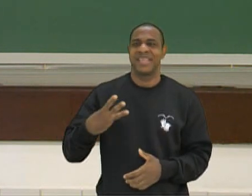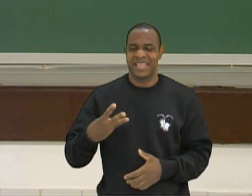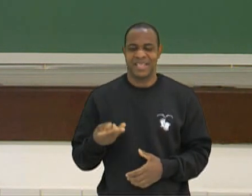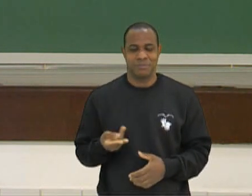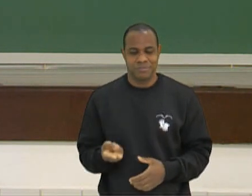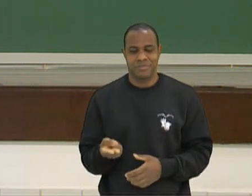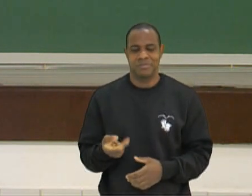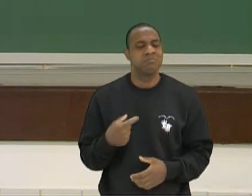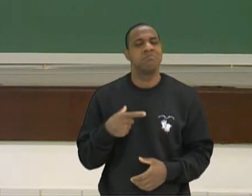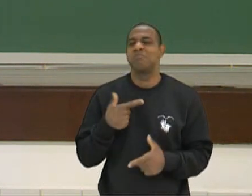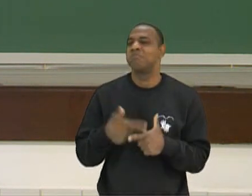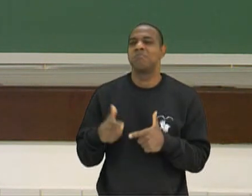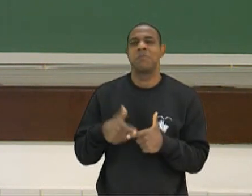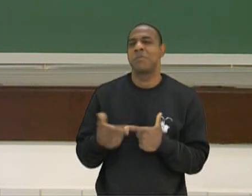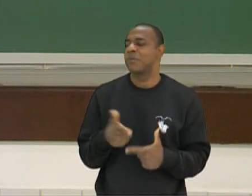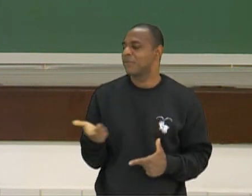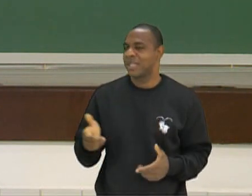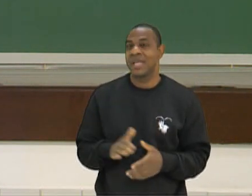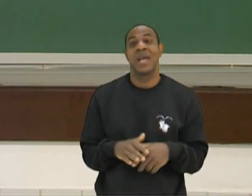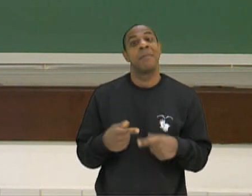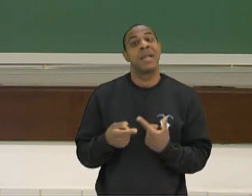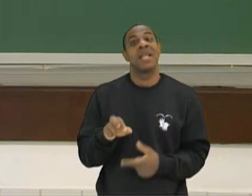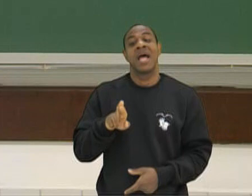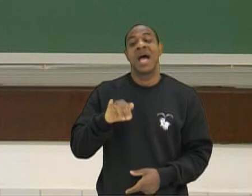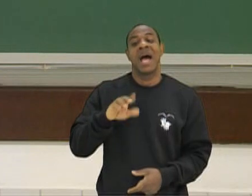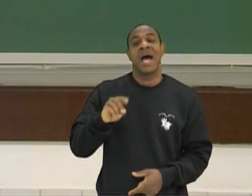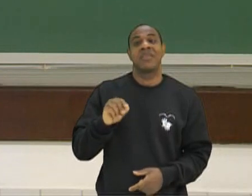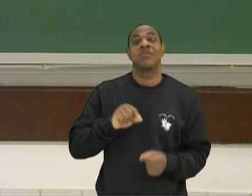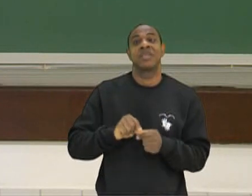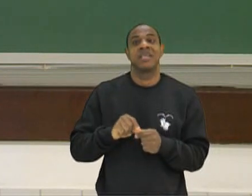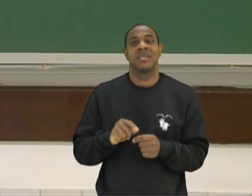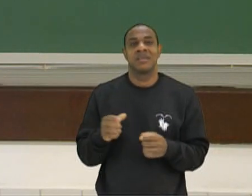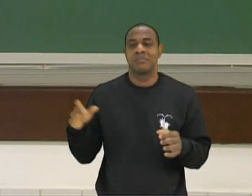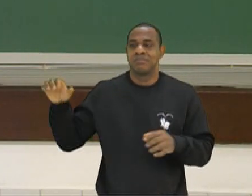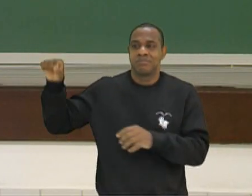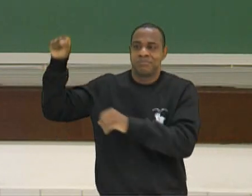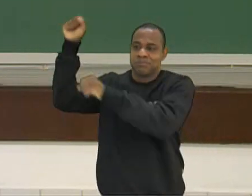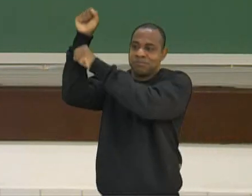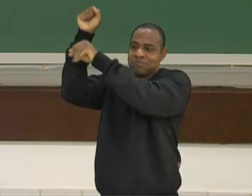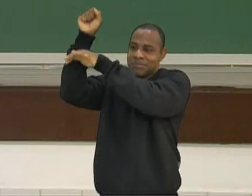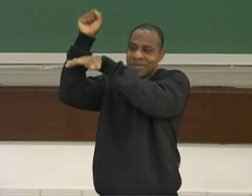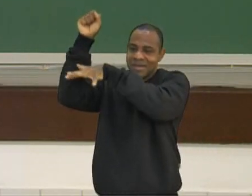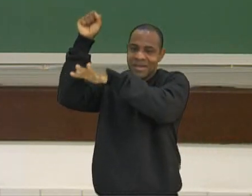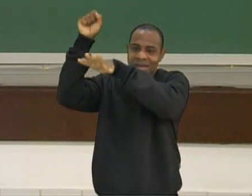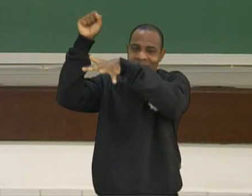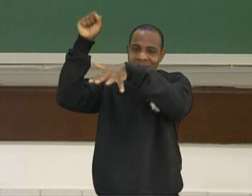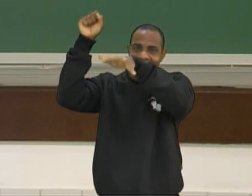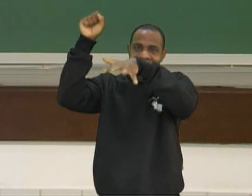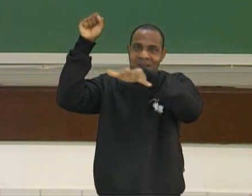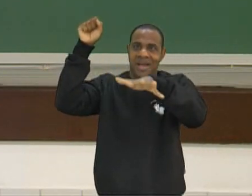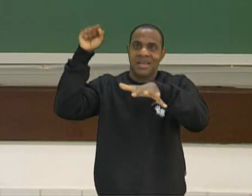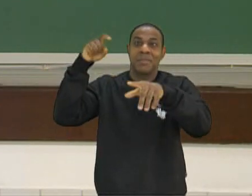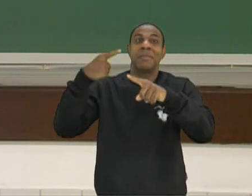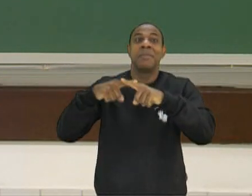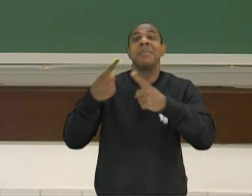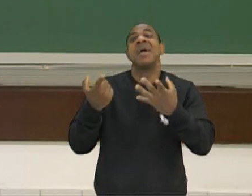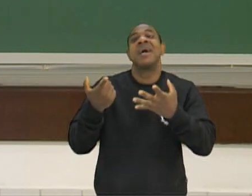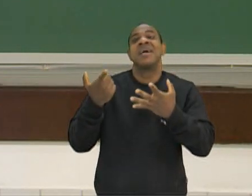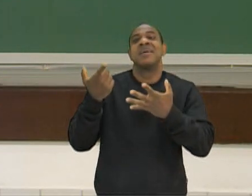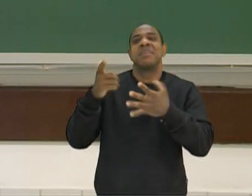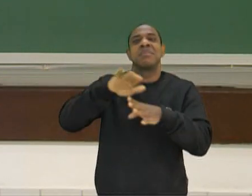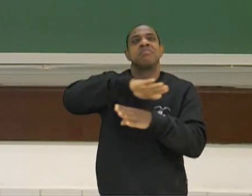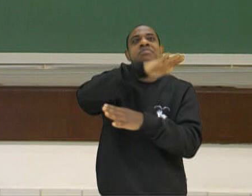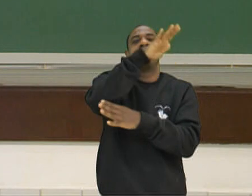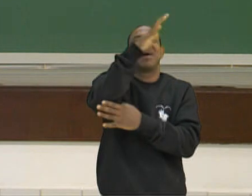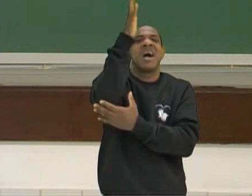você vincula isso a uma estação de rádio, o que acontece? O sinal está sendo emitido, só que a quantidade de rochas que você tem, a vegetação